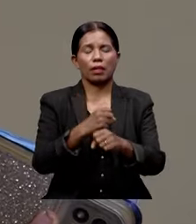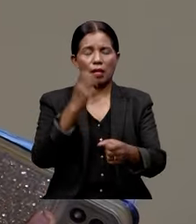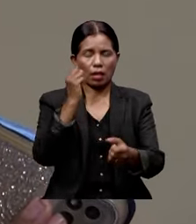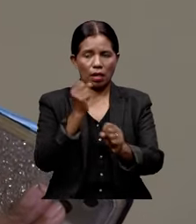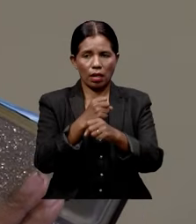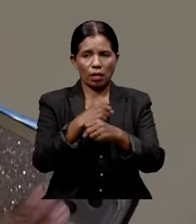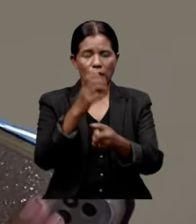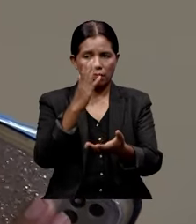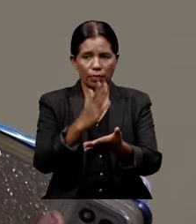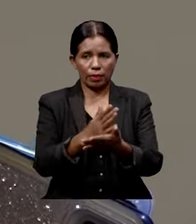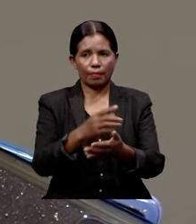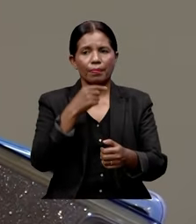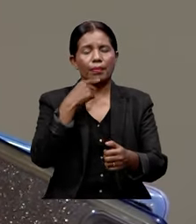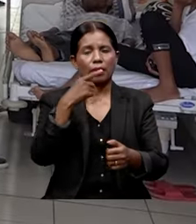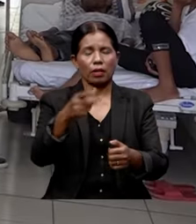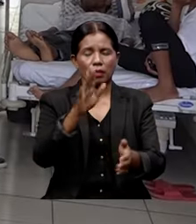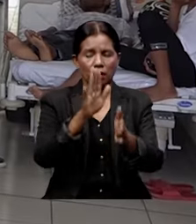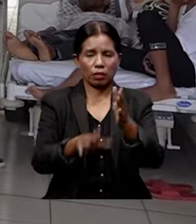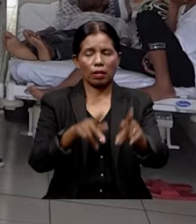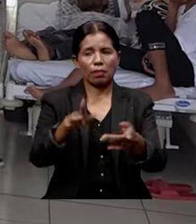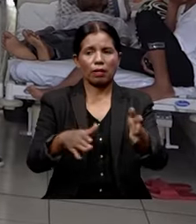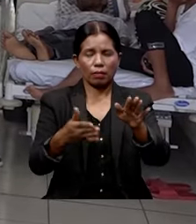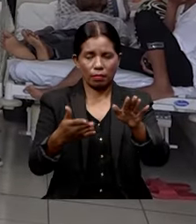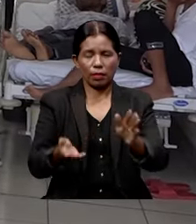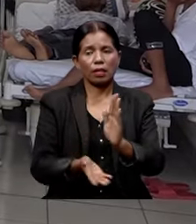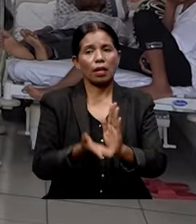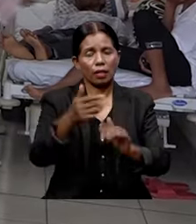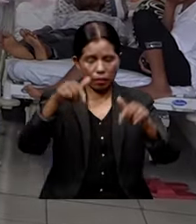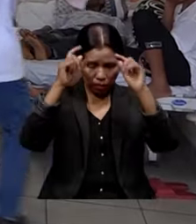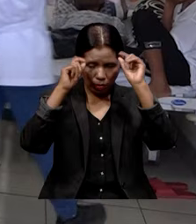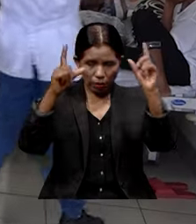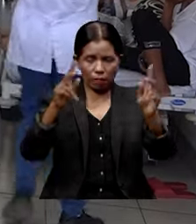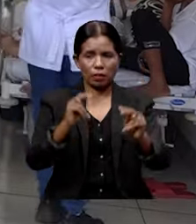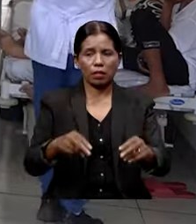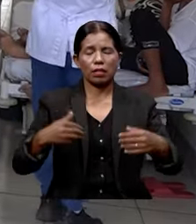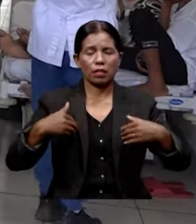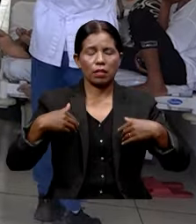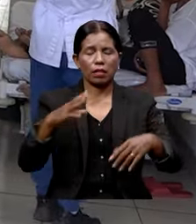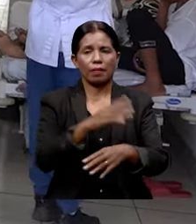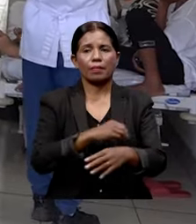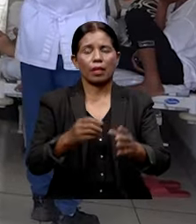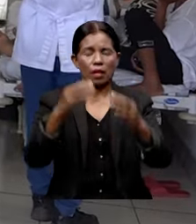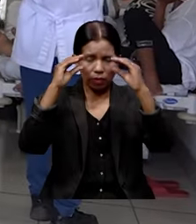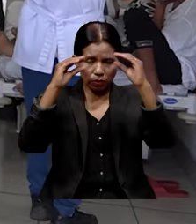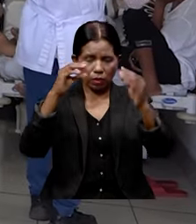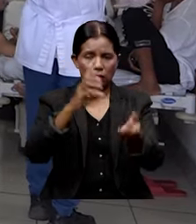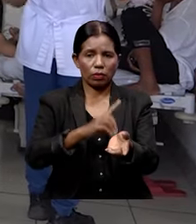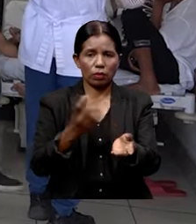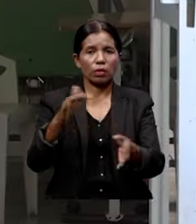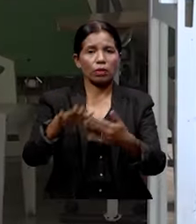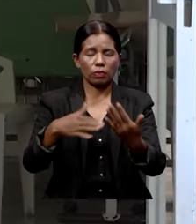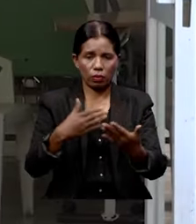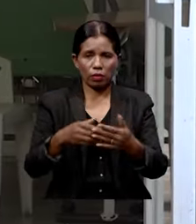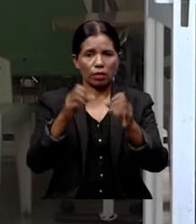sefi departamento ne mos afirma atu redus tasa mortalidade ne be asia timor leste persija kapasitasang bebeik ba pessoal saude sira no ne bele